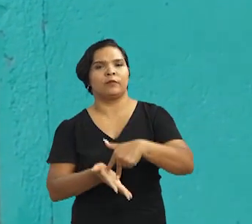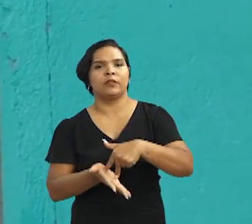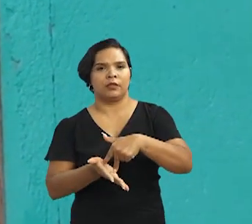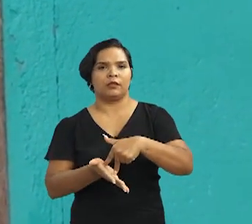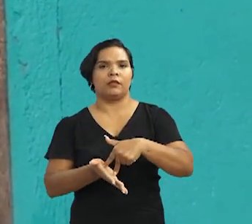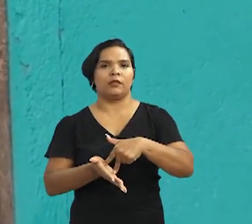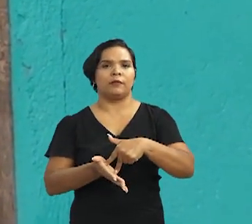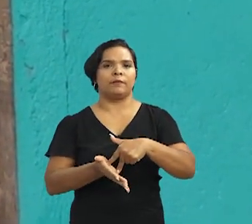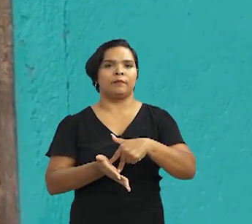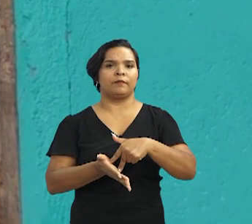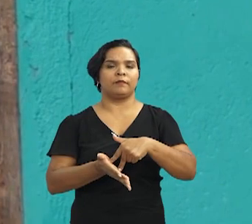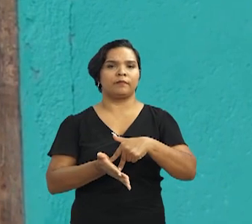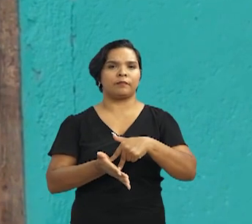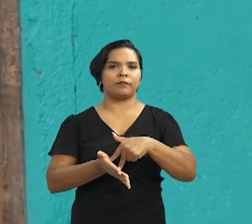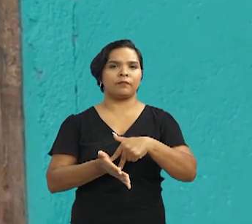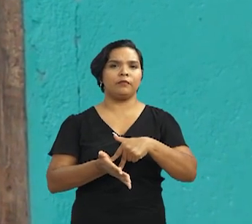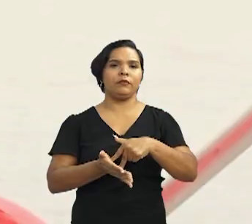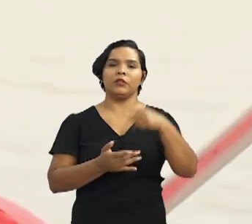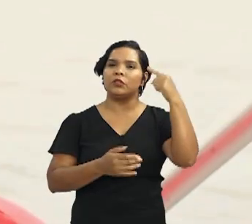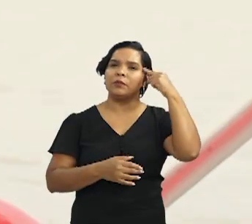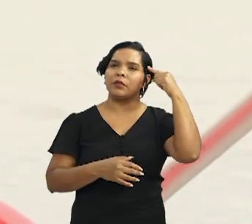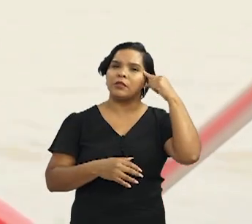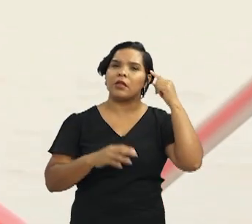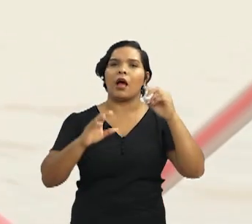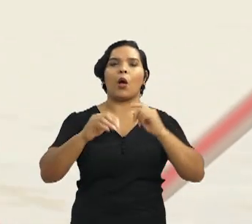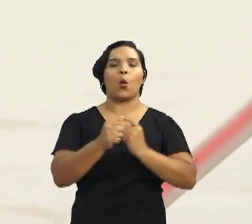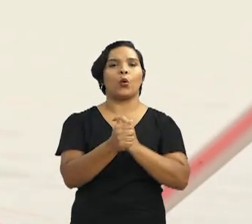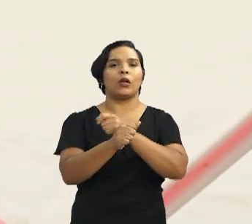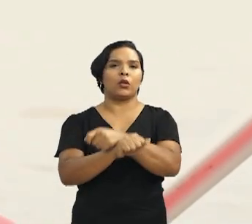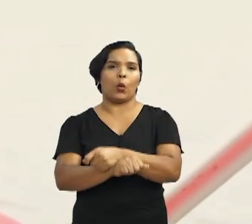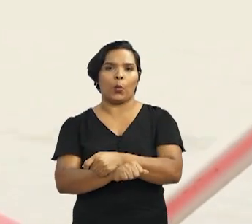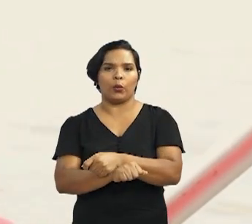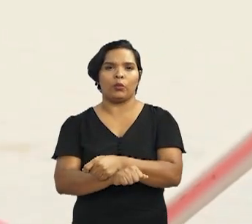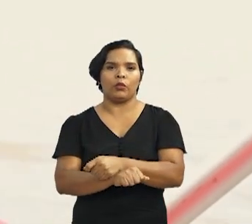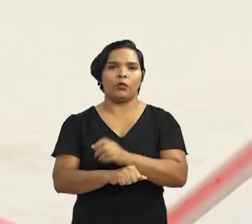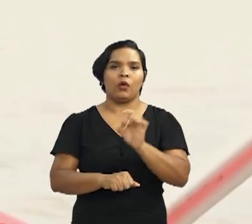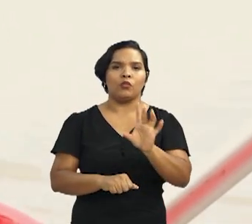resistência. E é nesse canal, é nessa